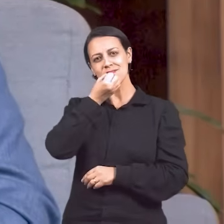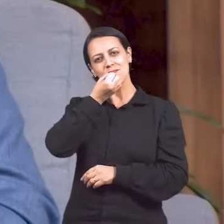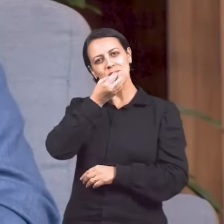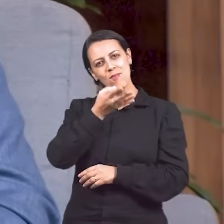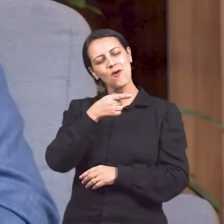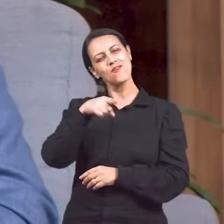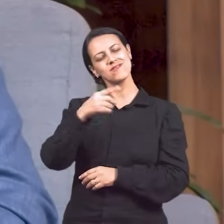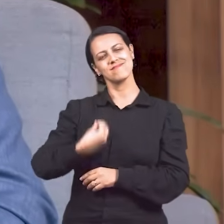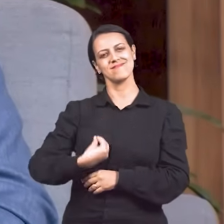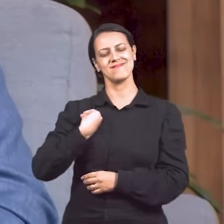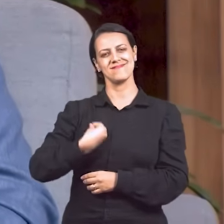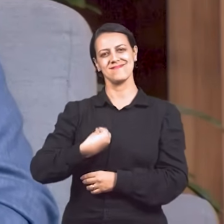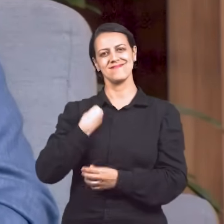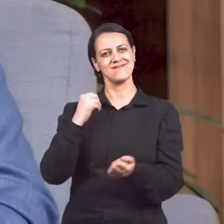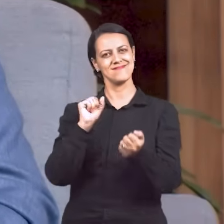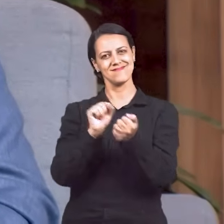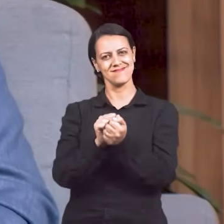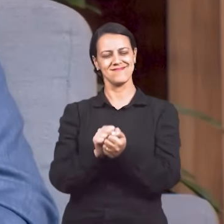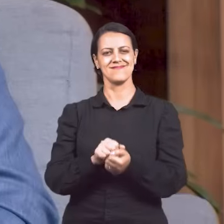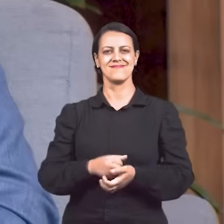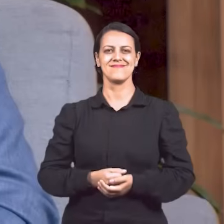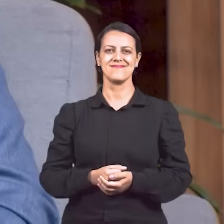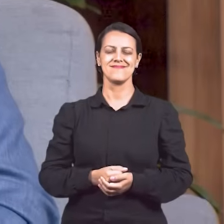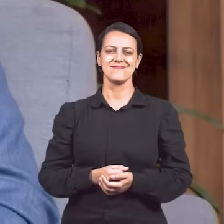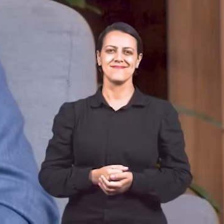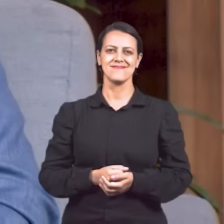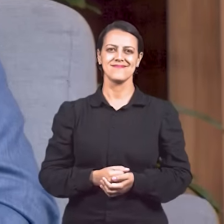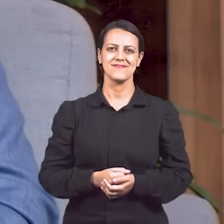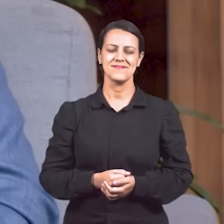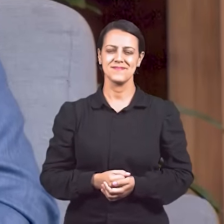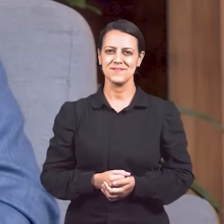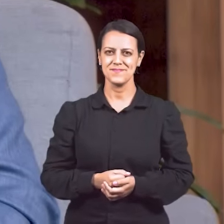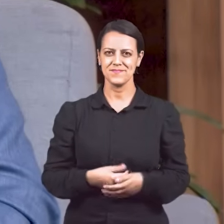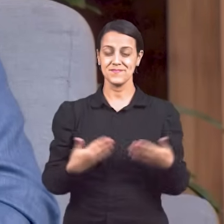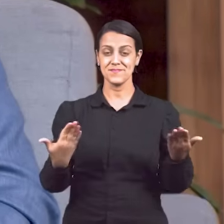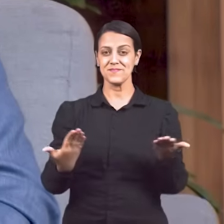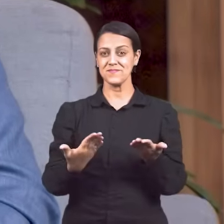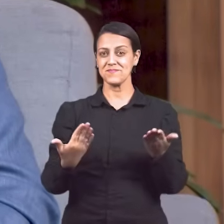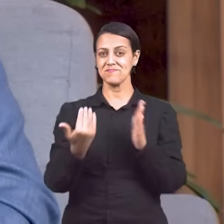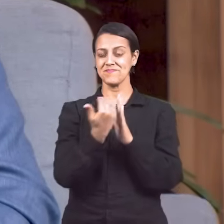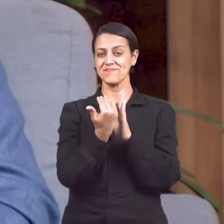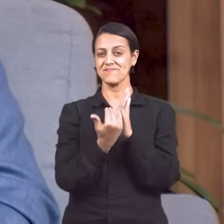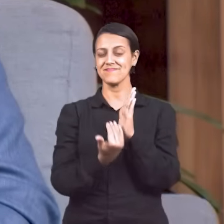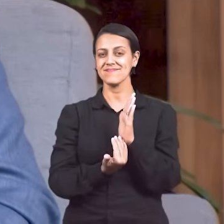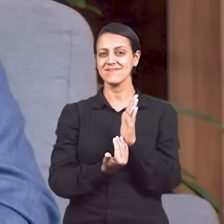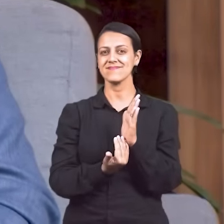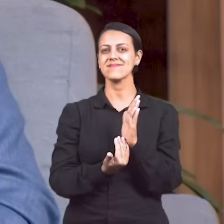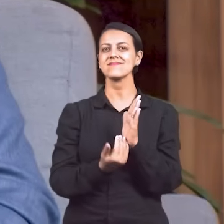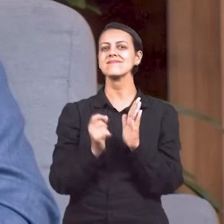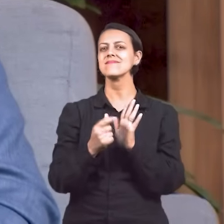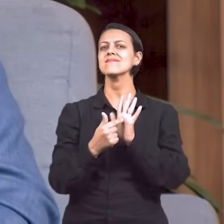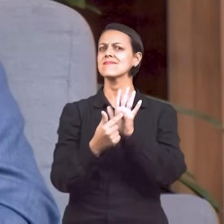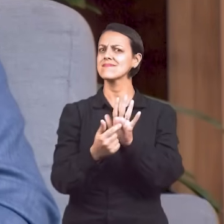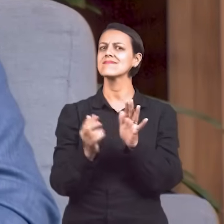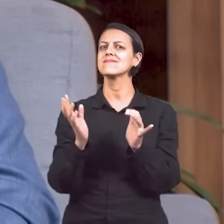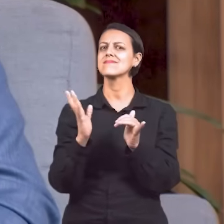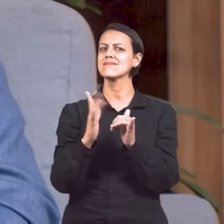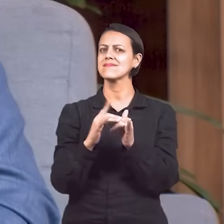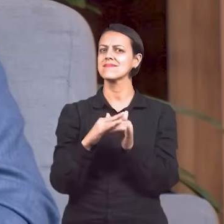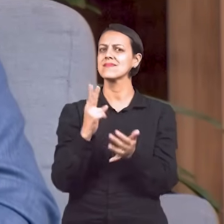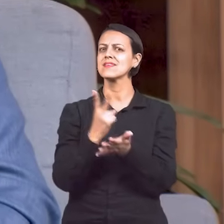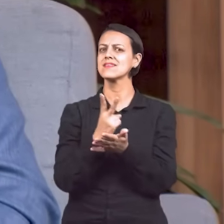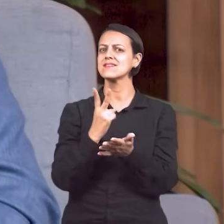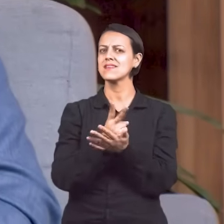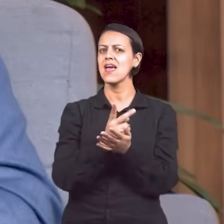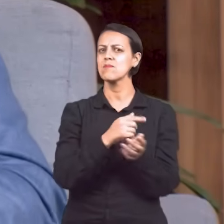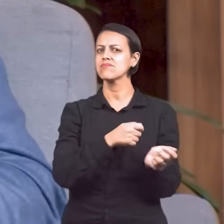sua participação no nosso programa. E esse programa ele é exibido pelo YouTube aos